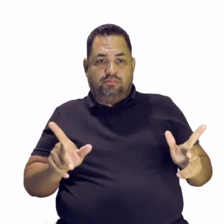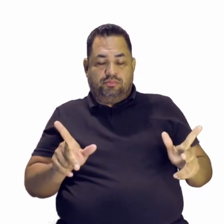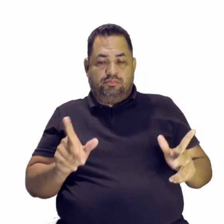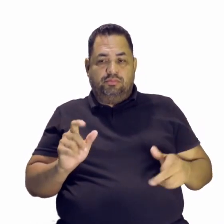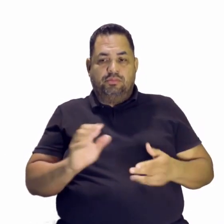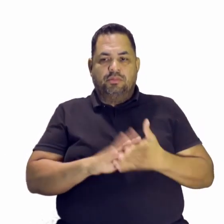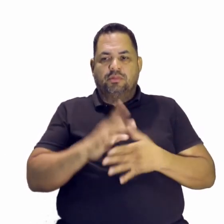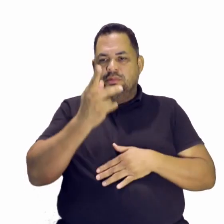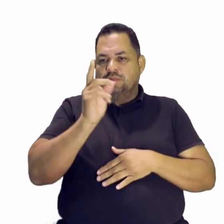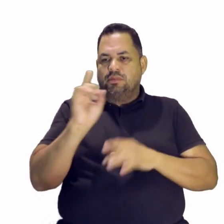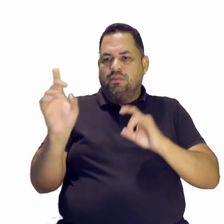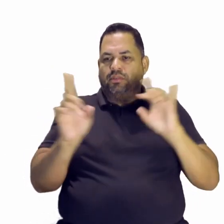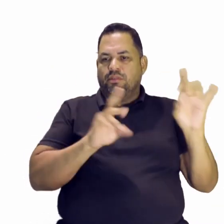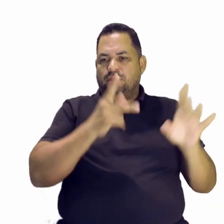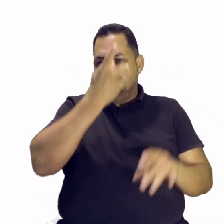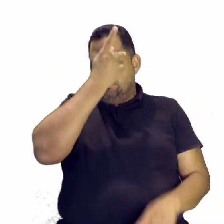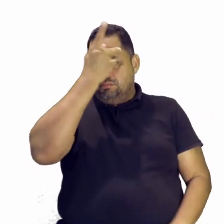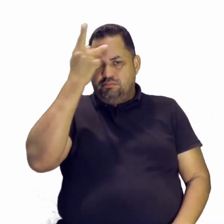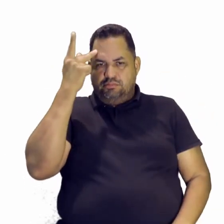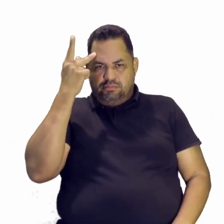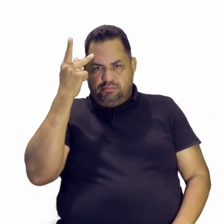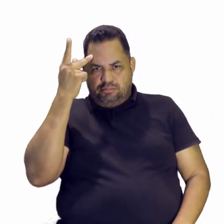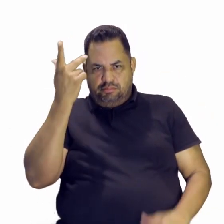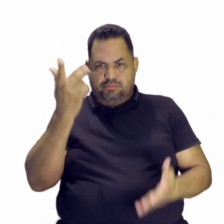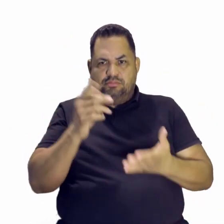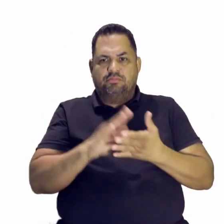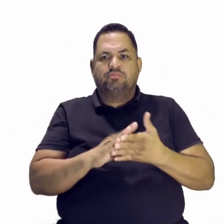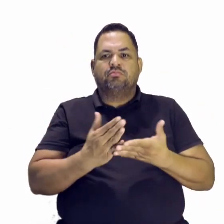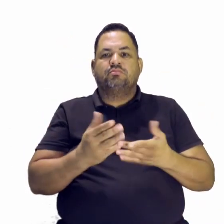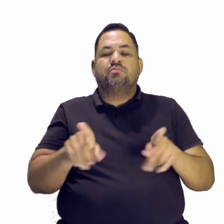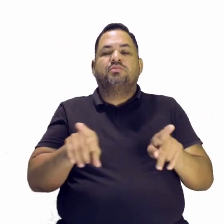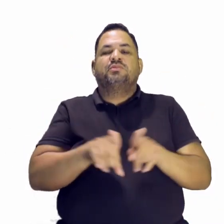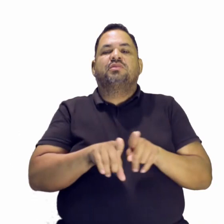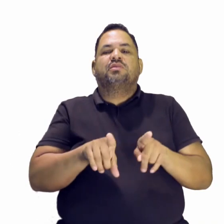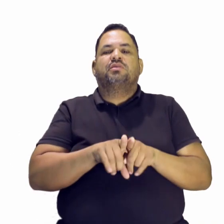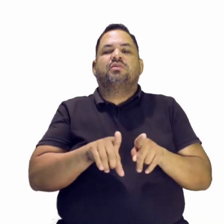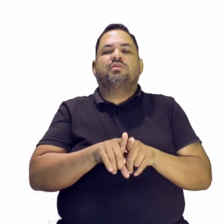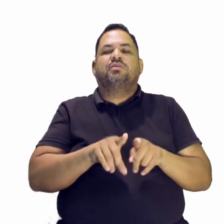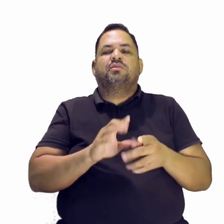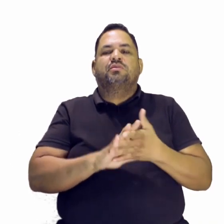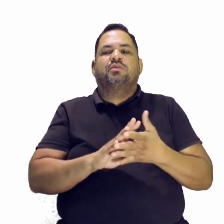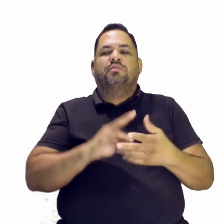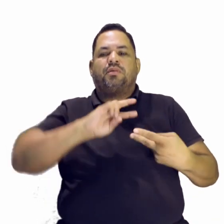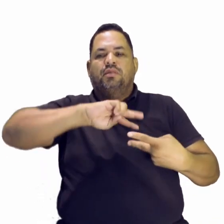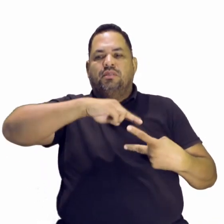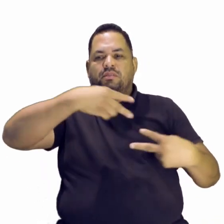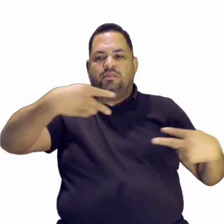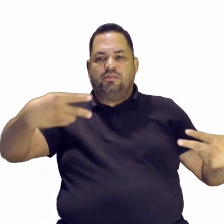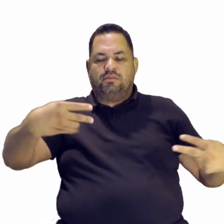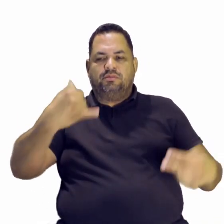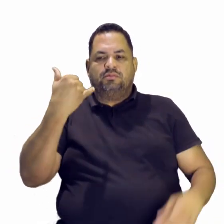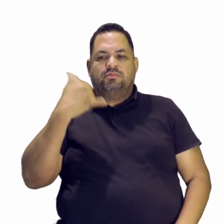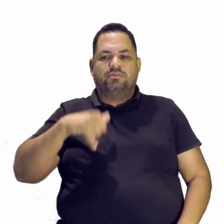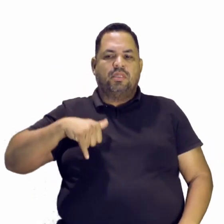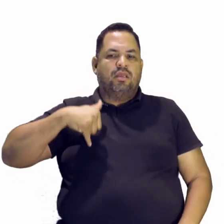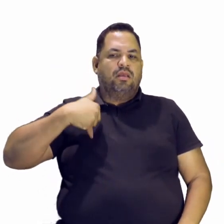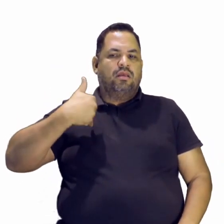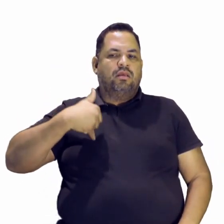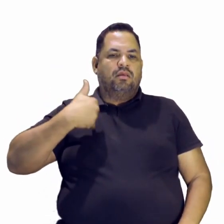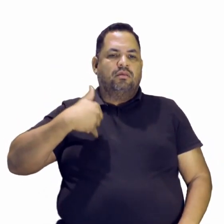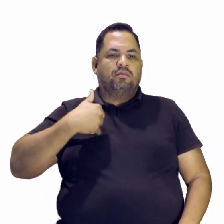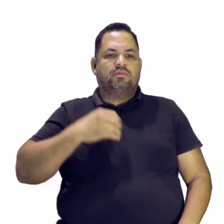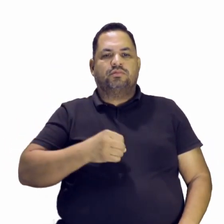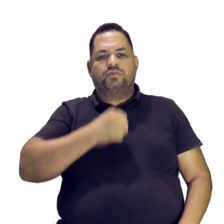diferentes de indivíduo para indivíduo, bem como que o fator genético, a idade, o envelhecimento